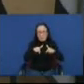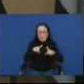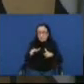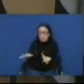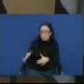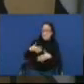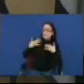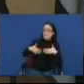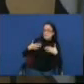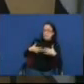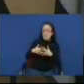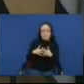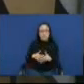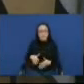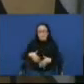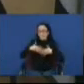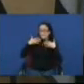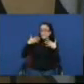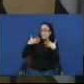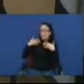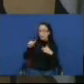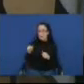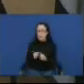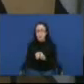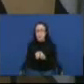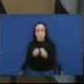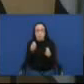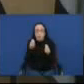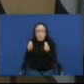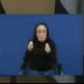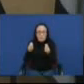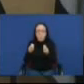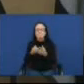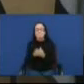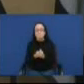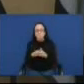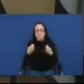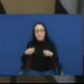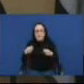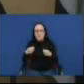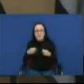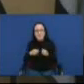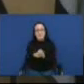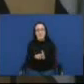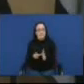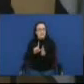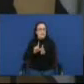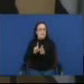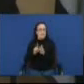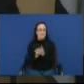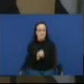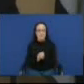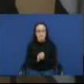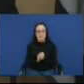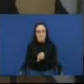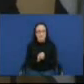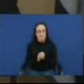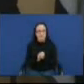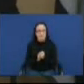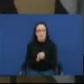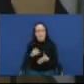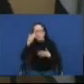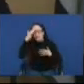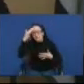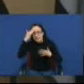trabalham na clínica, que trabalham em equipes multidisciplinares e que têm acesso a esse tipo de população. Então, eu